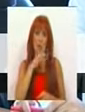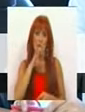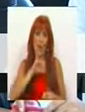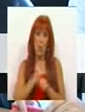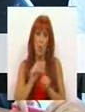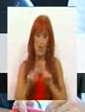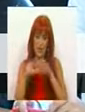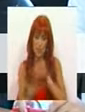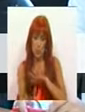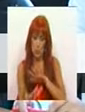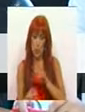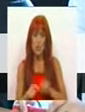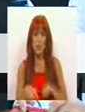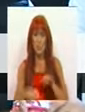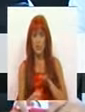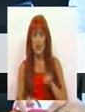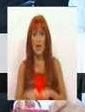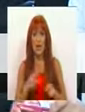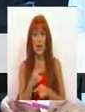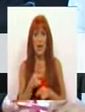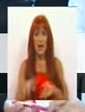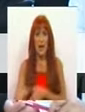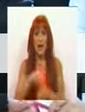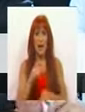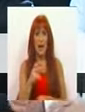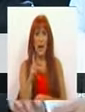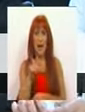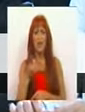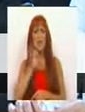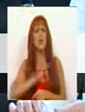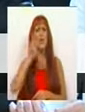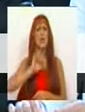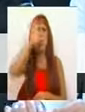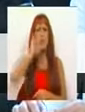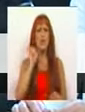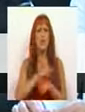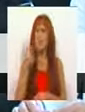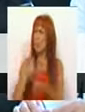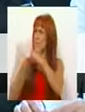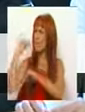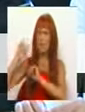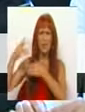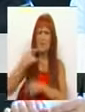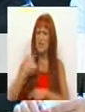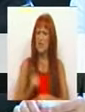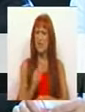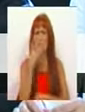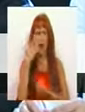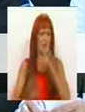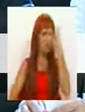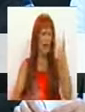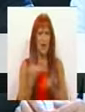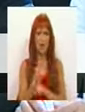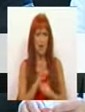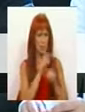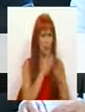outra dragagem, desassoreamento da Ria de Alvor. A Sra. Ministra do Mar, no princípio do ano passado, anunciou-nos aqui um conjunto, aliás, alargado